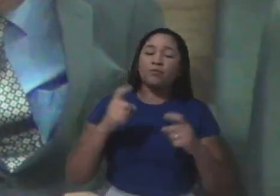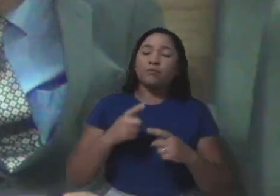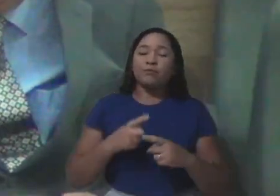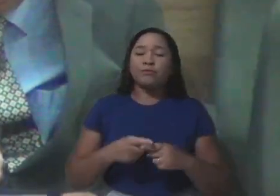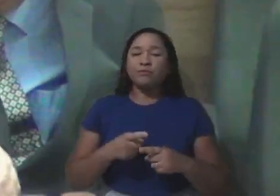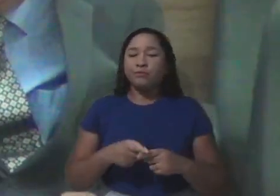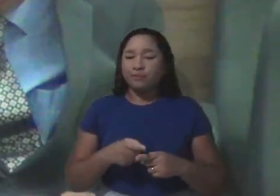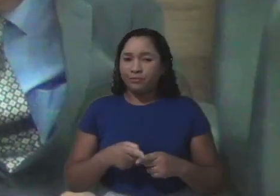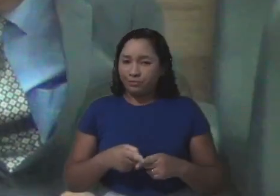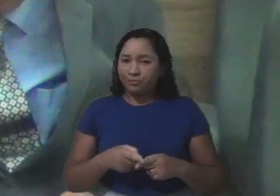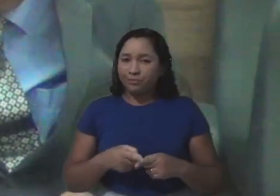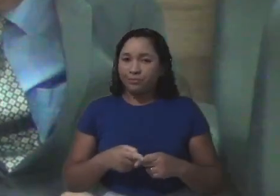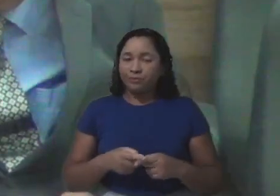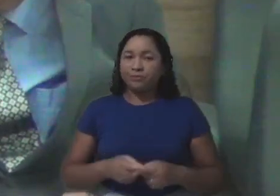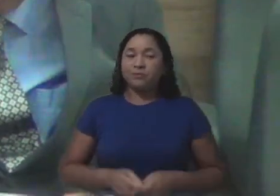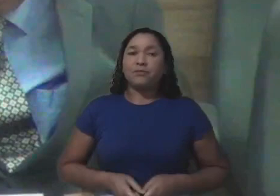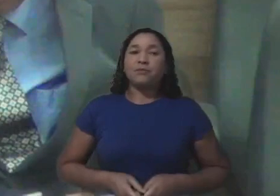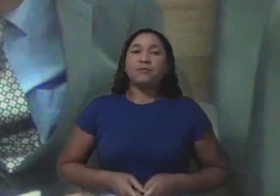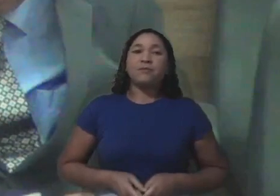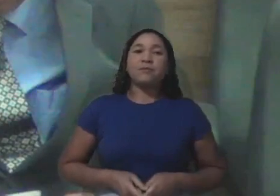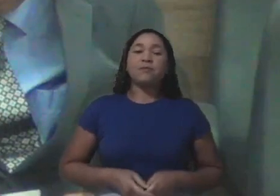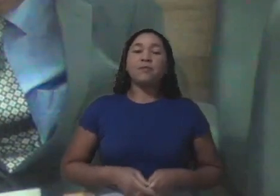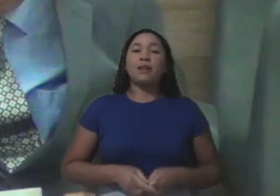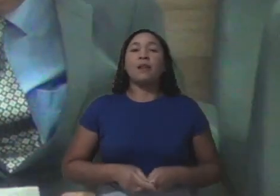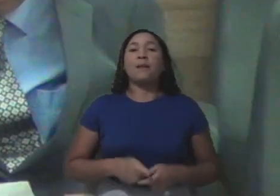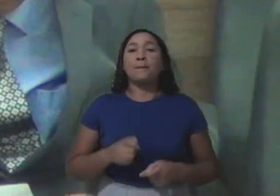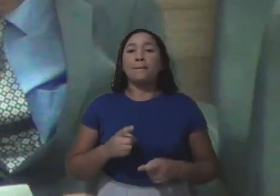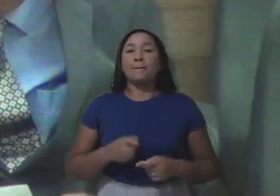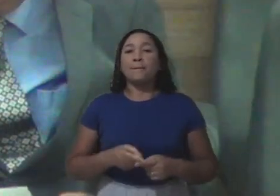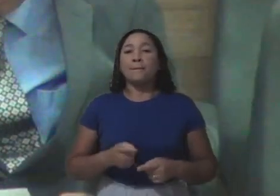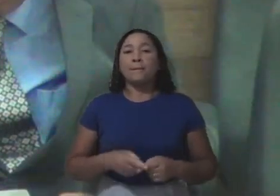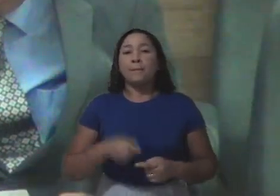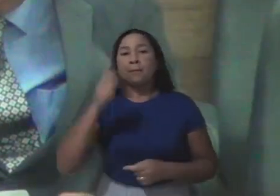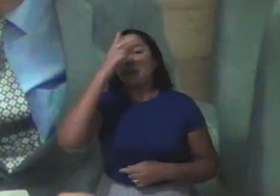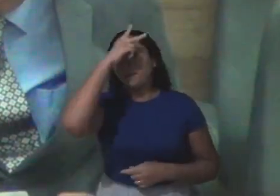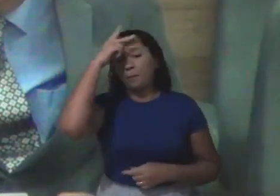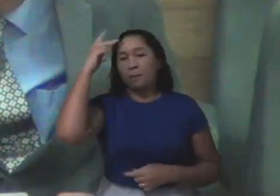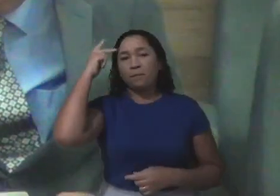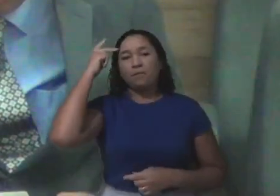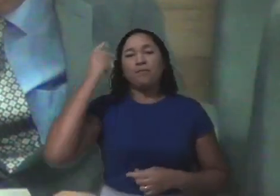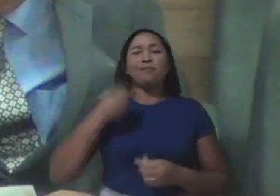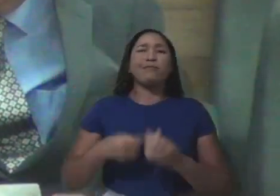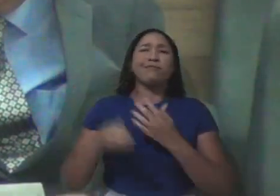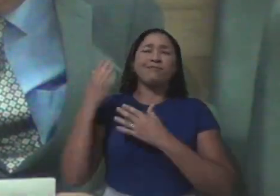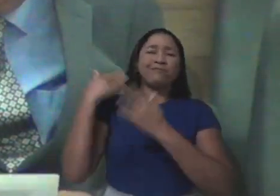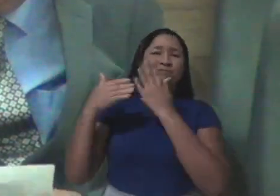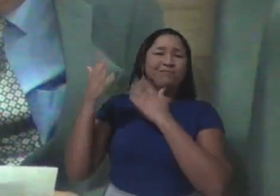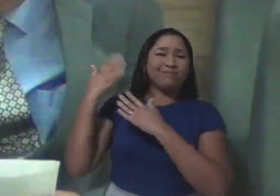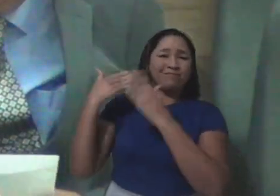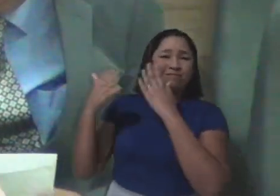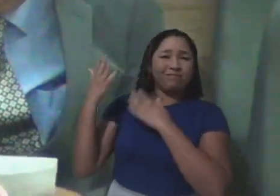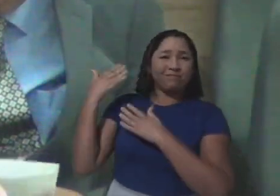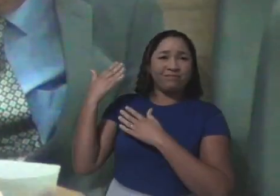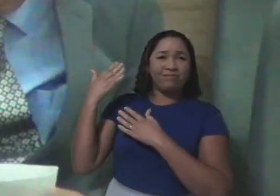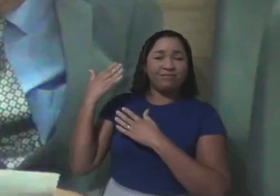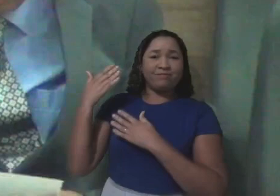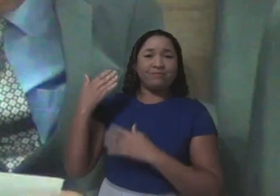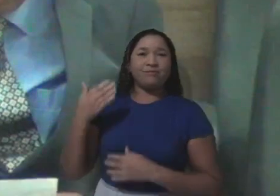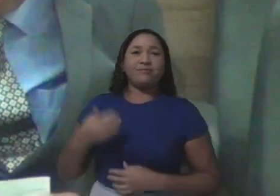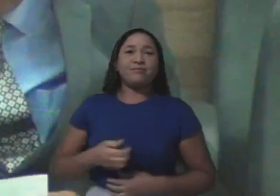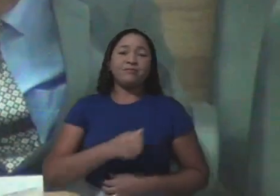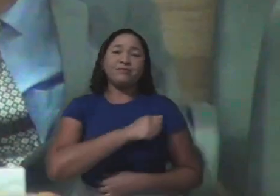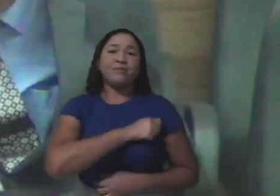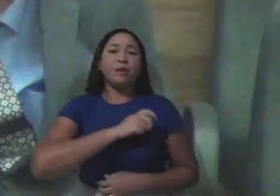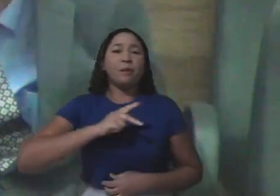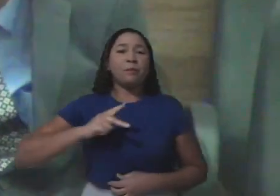Porque algumas pessoas, já naquela época, na época apostólica, na época